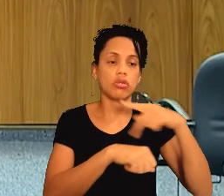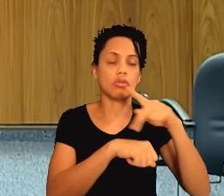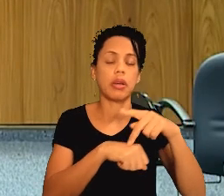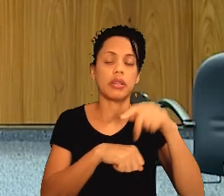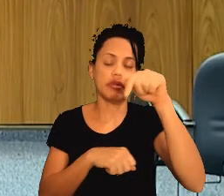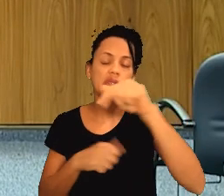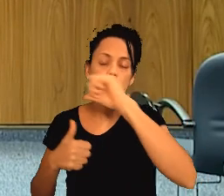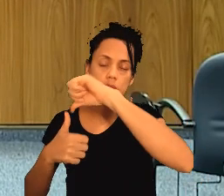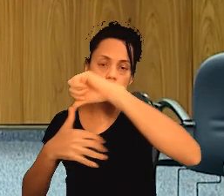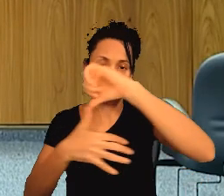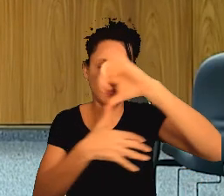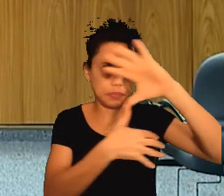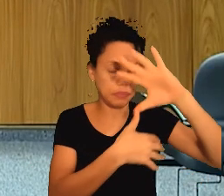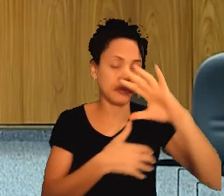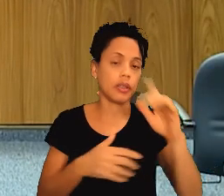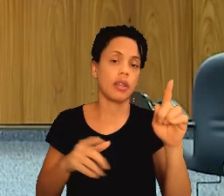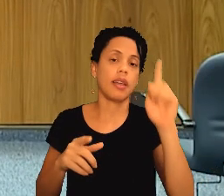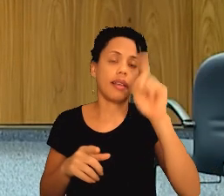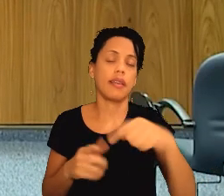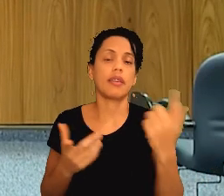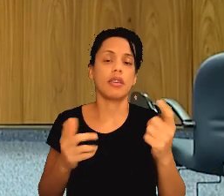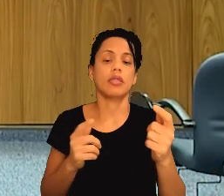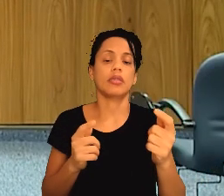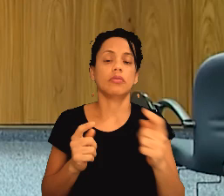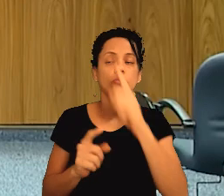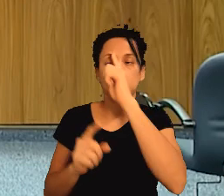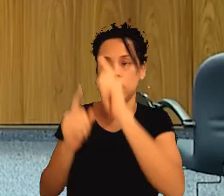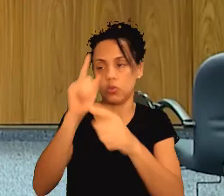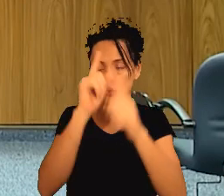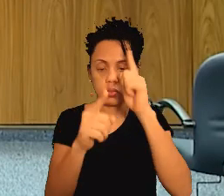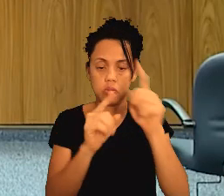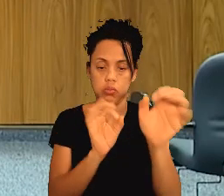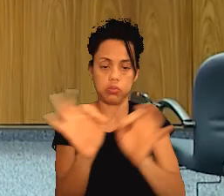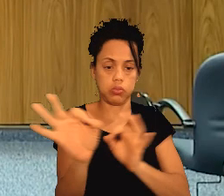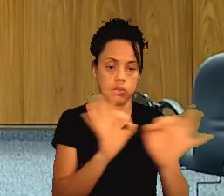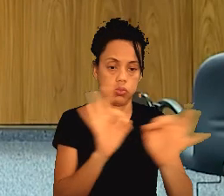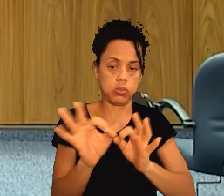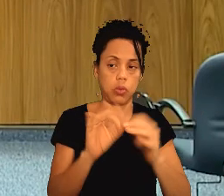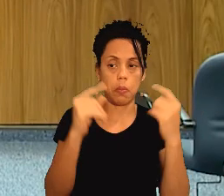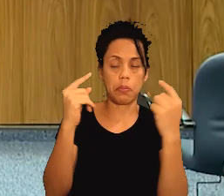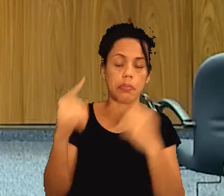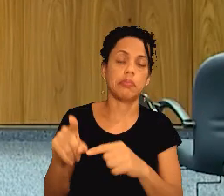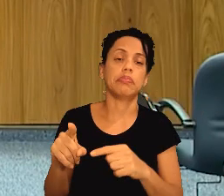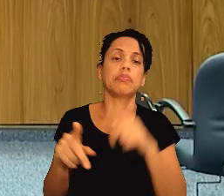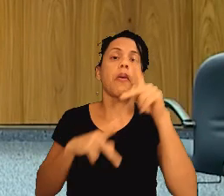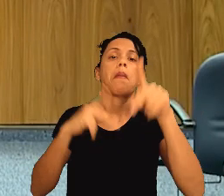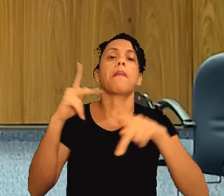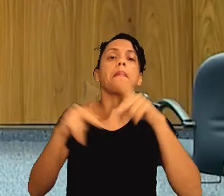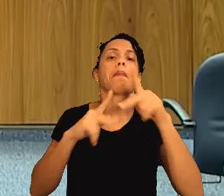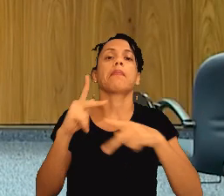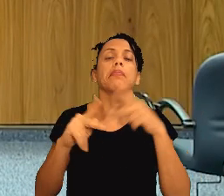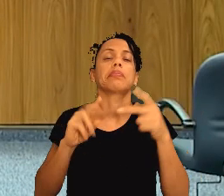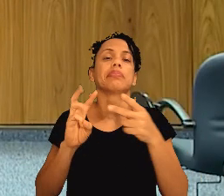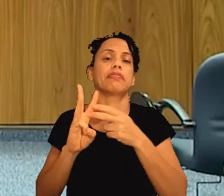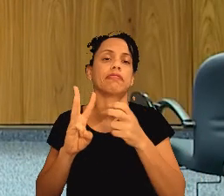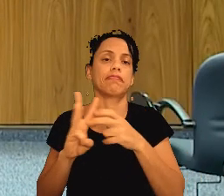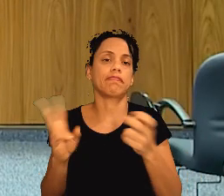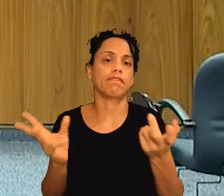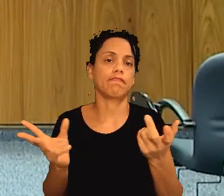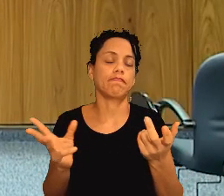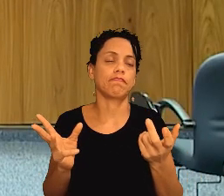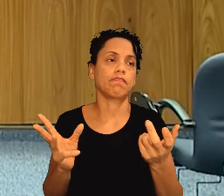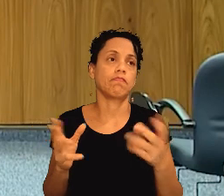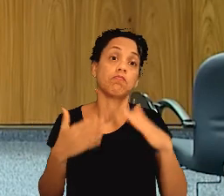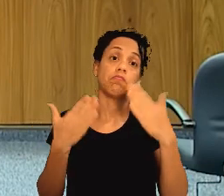em outros países da América Latina, a ideia de domínio pelos povos indígenas, domínio de um território pelos